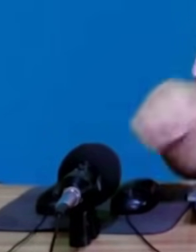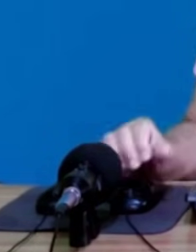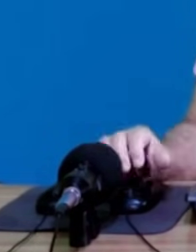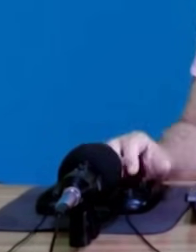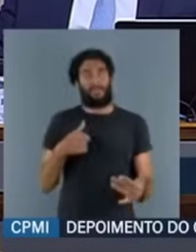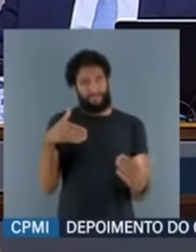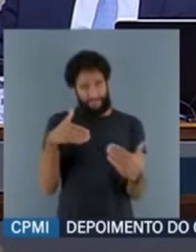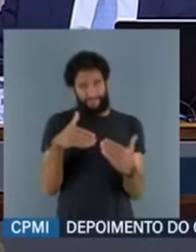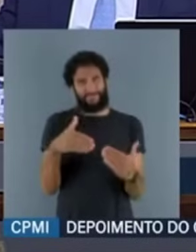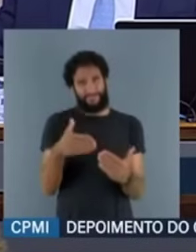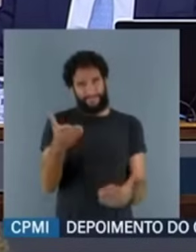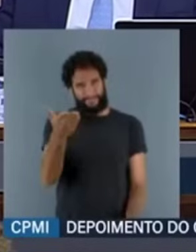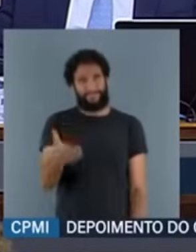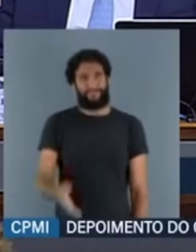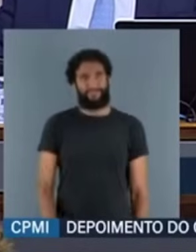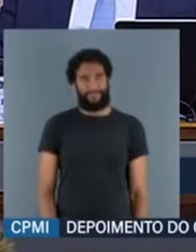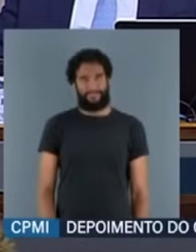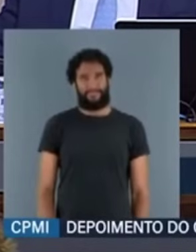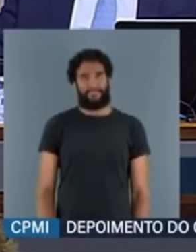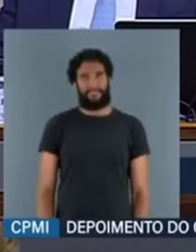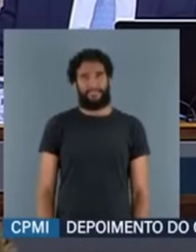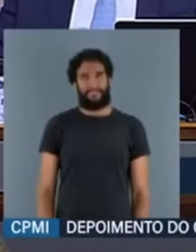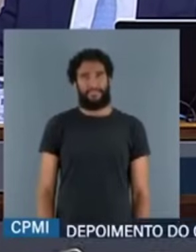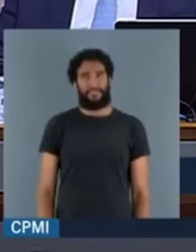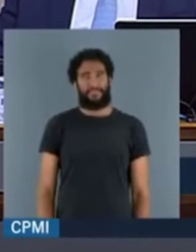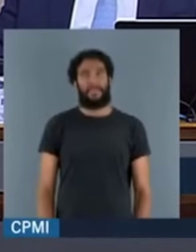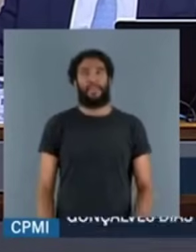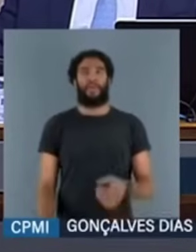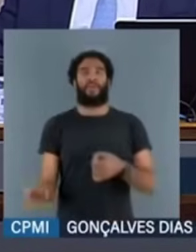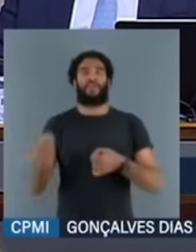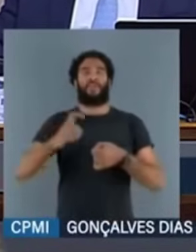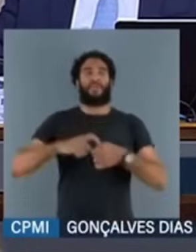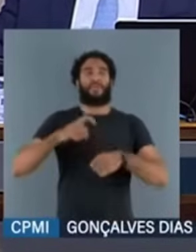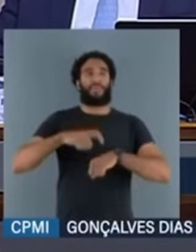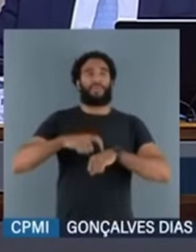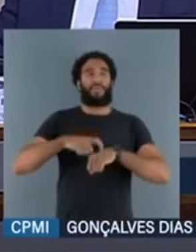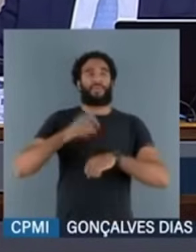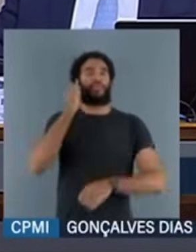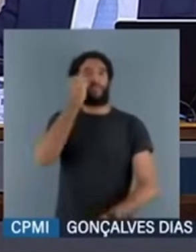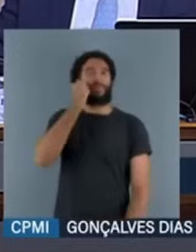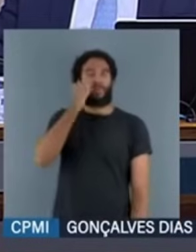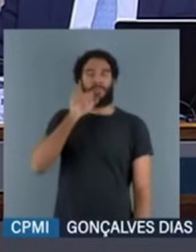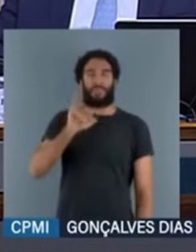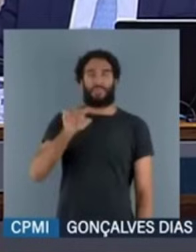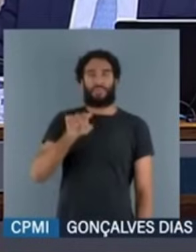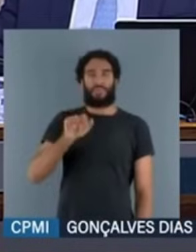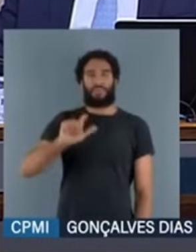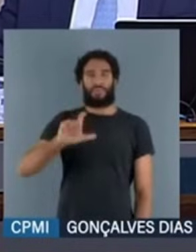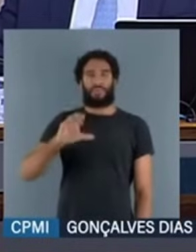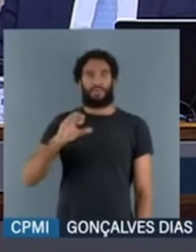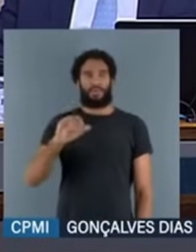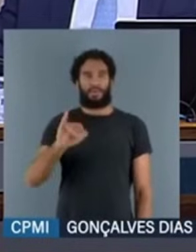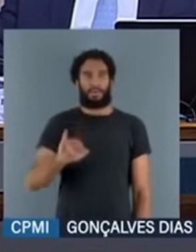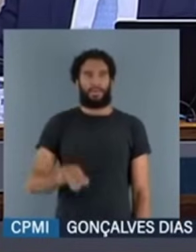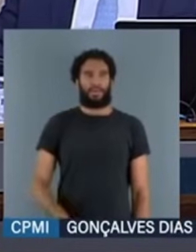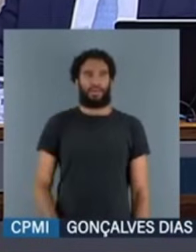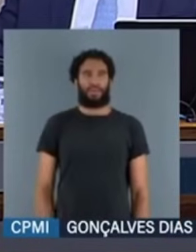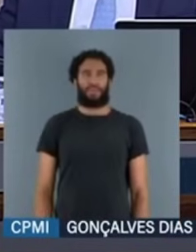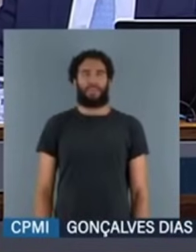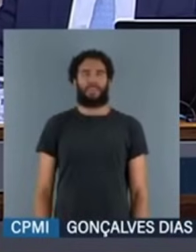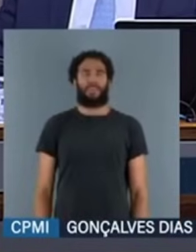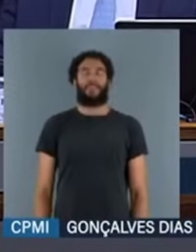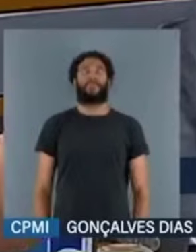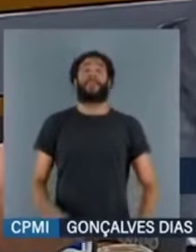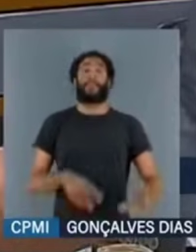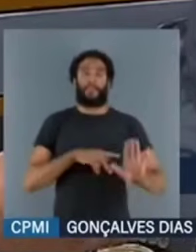vai comentar. Eu peço que reste um tempo integral ao senador Isalci Lucas para que ele faça a sua palavra.